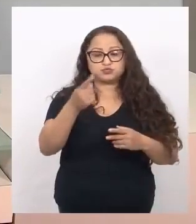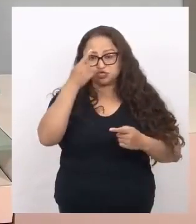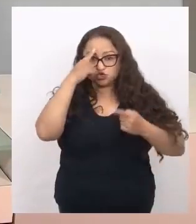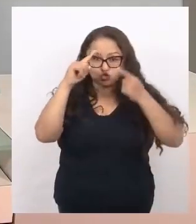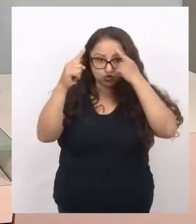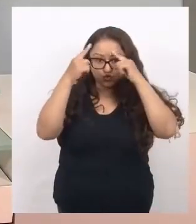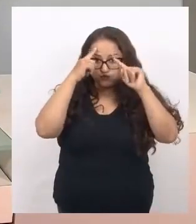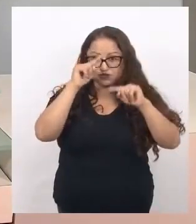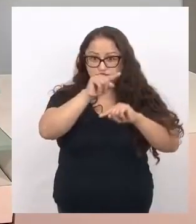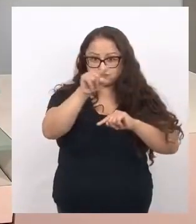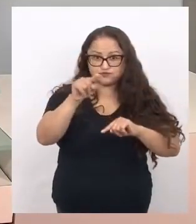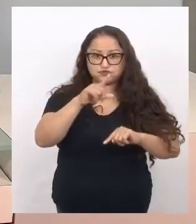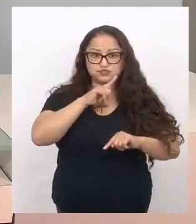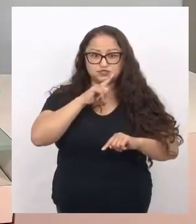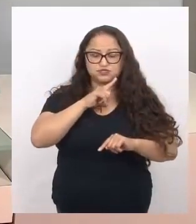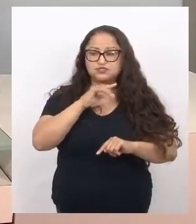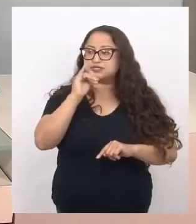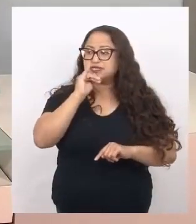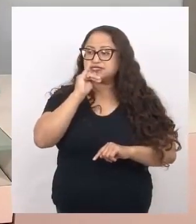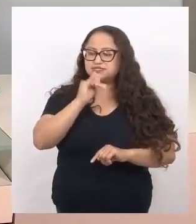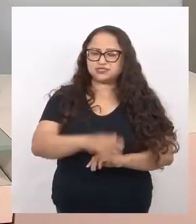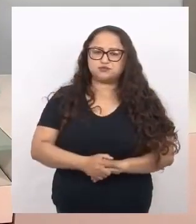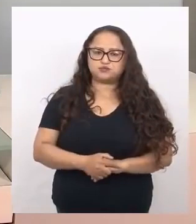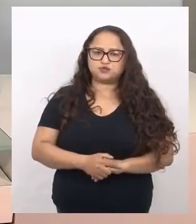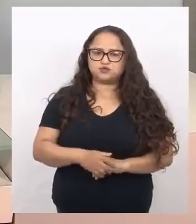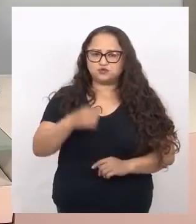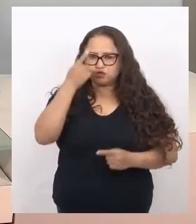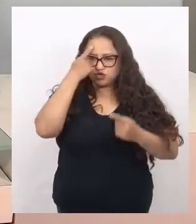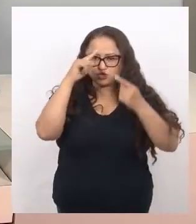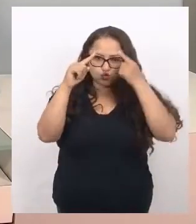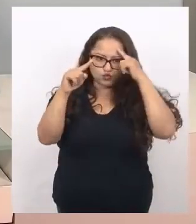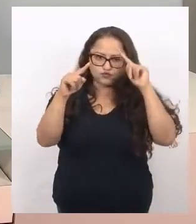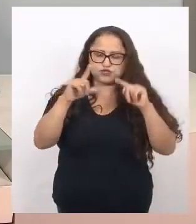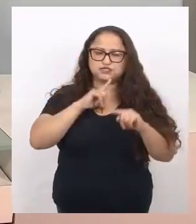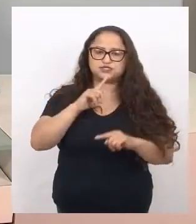têm mandado. Por exemplo, chegou uma dúvida aqui do Wilson.